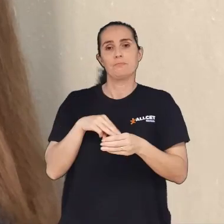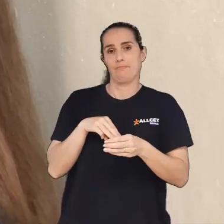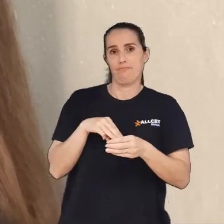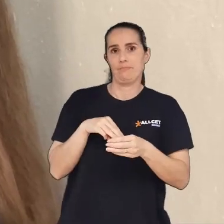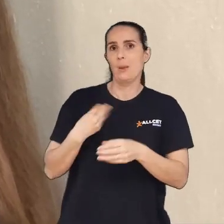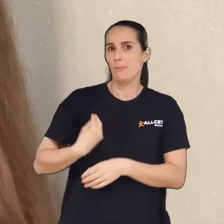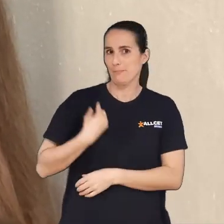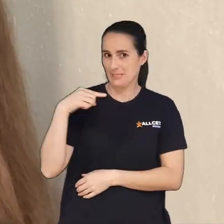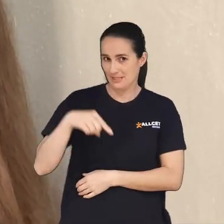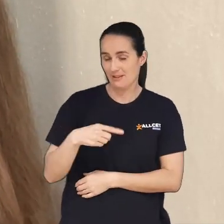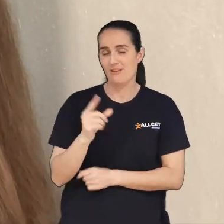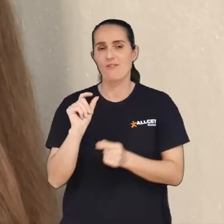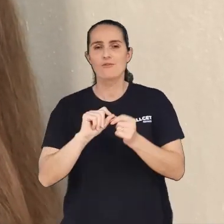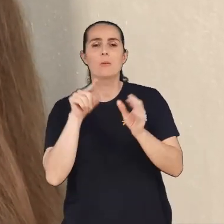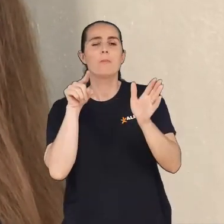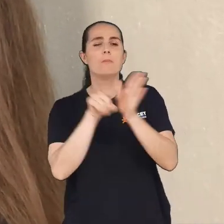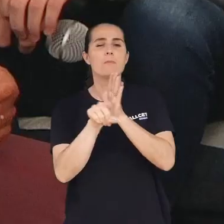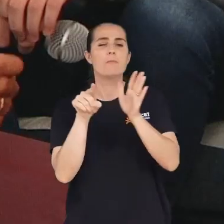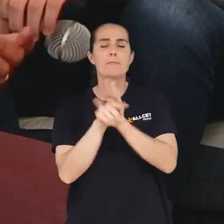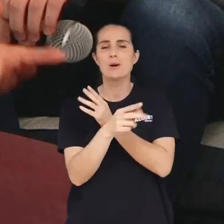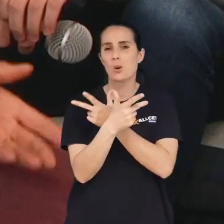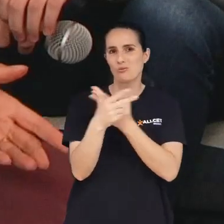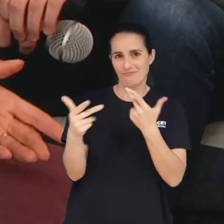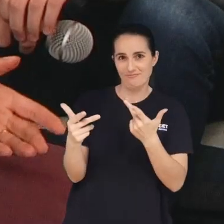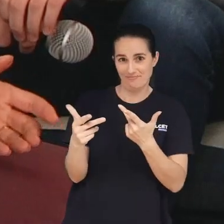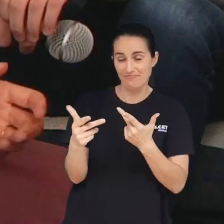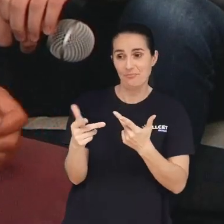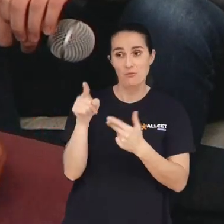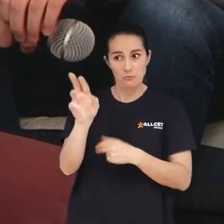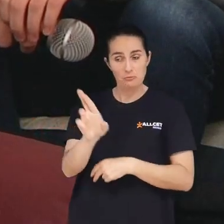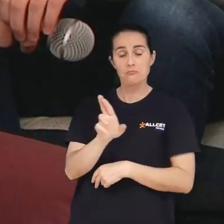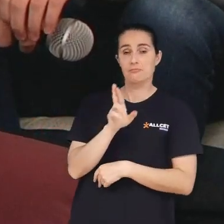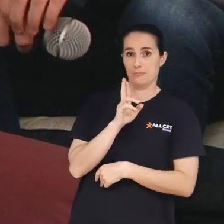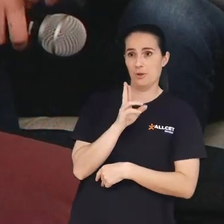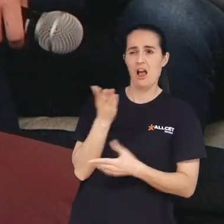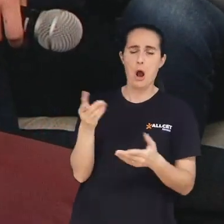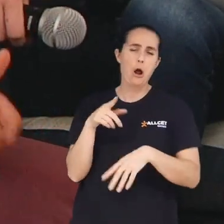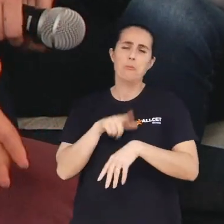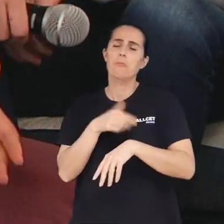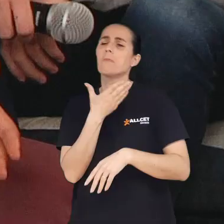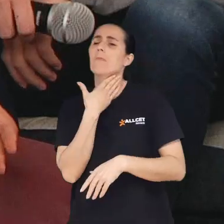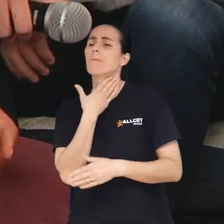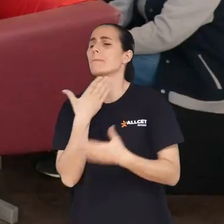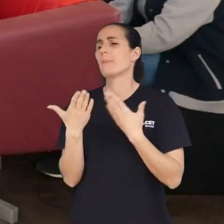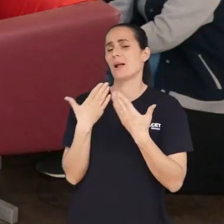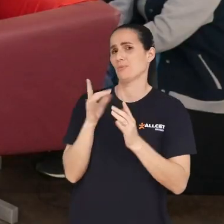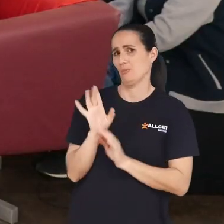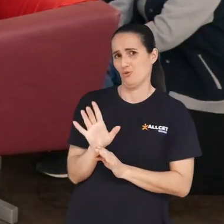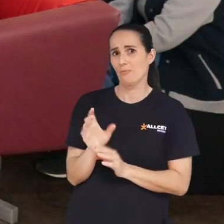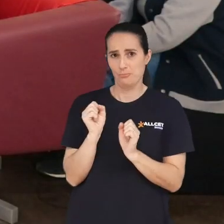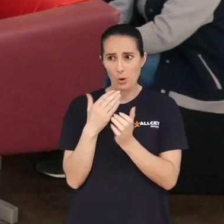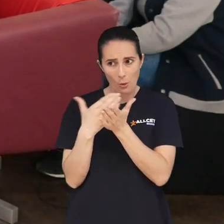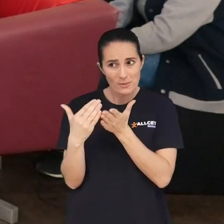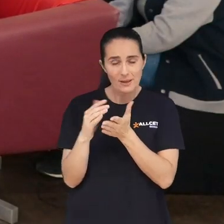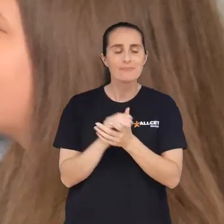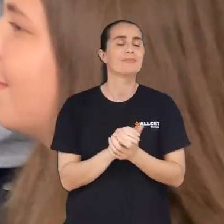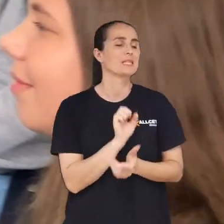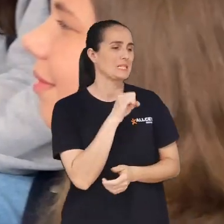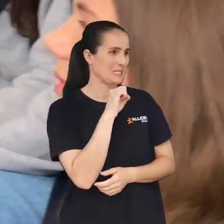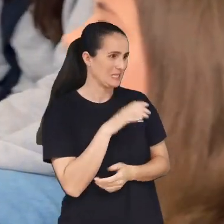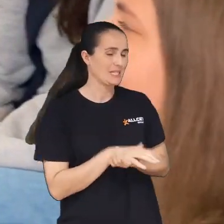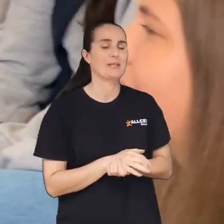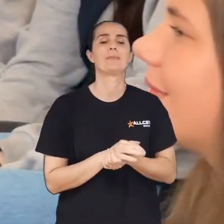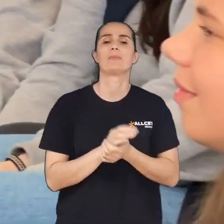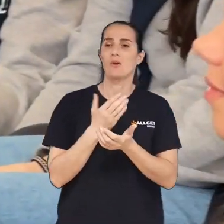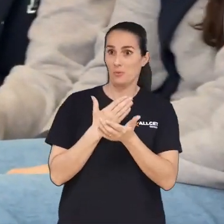aqui conosco e farão alguns questionamentos para o senhor durante esse nosso bate-papo. Podemos começar? Claro.